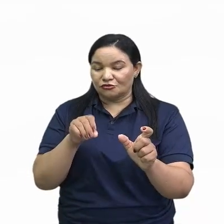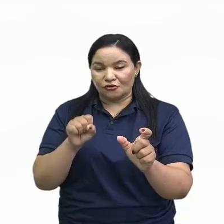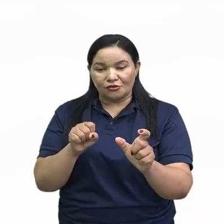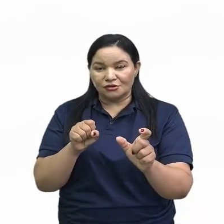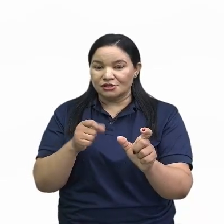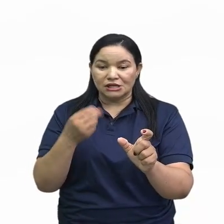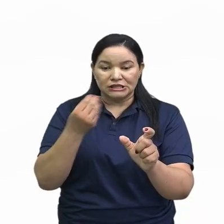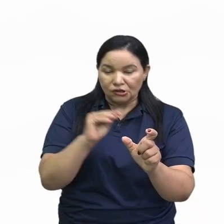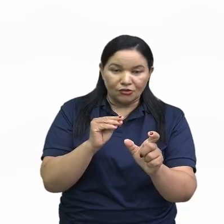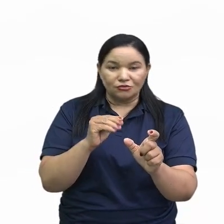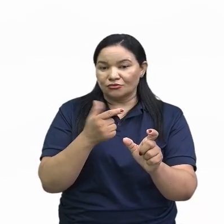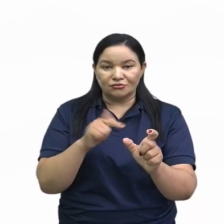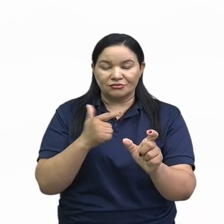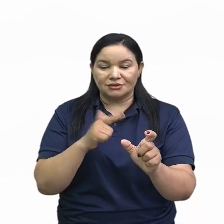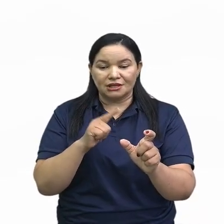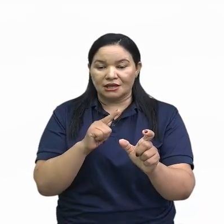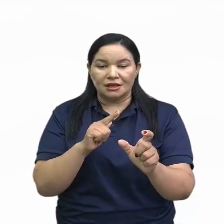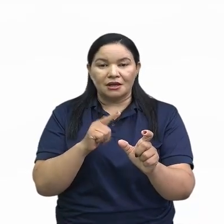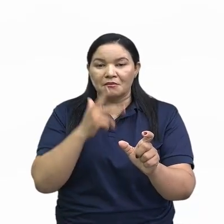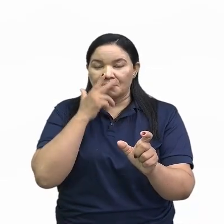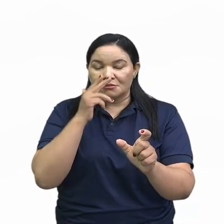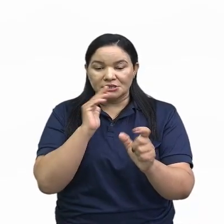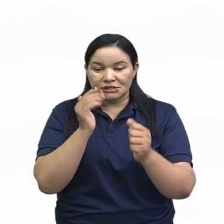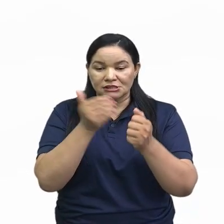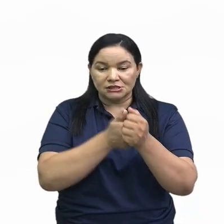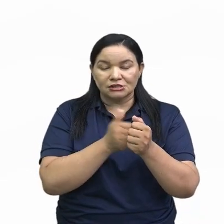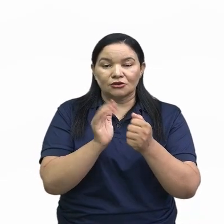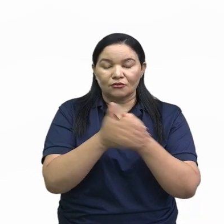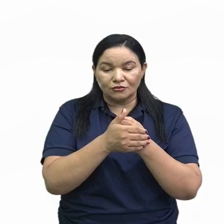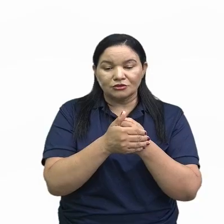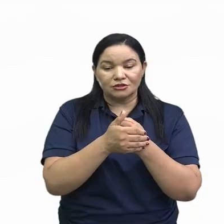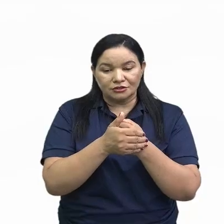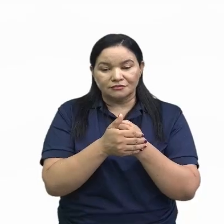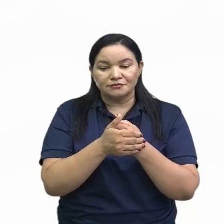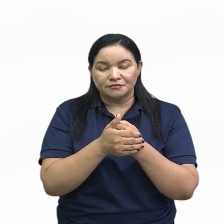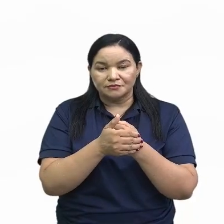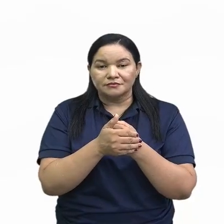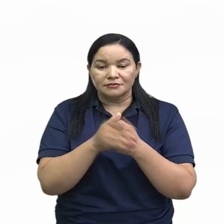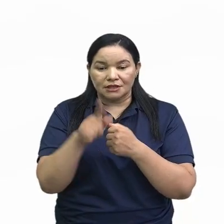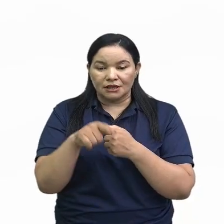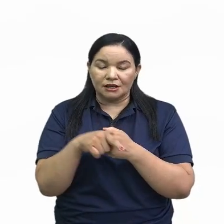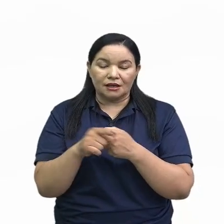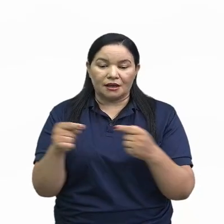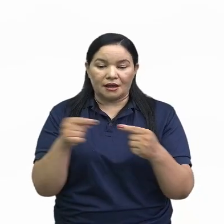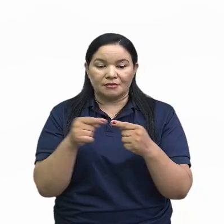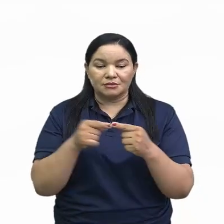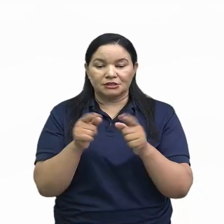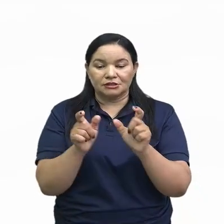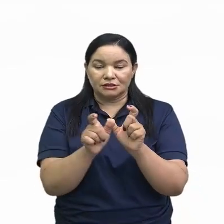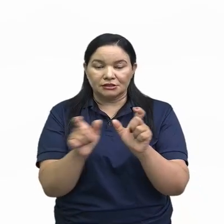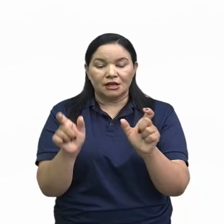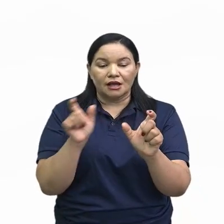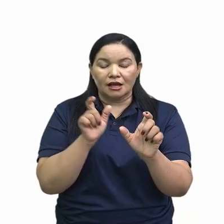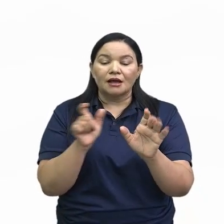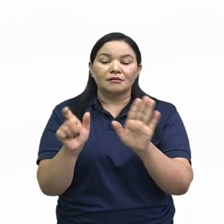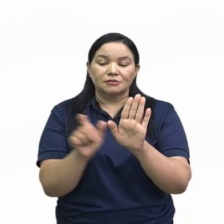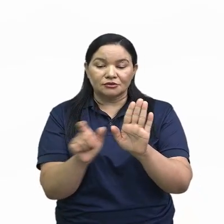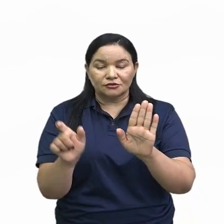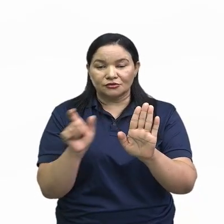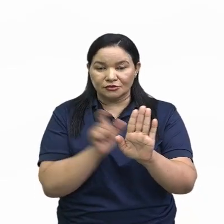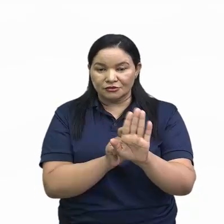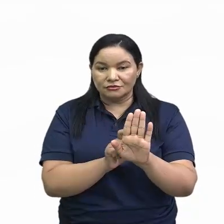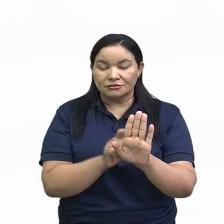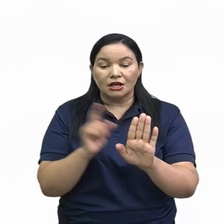aparece escrita, foi omitida. Então, nós temos aí exatamente uma elipse. Eu consigo identificar a palavra nós